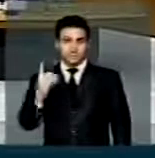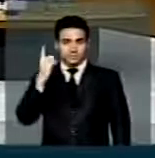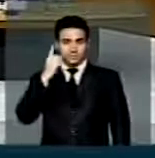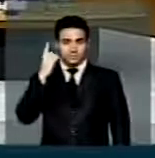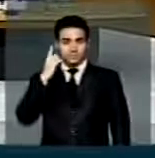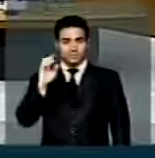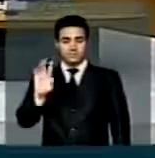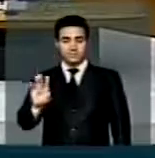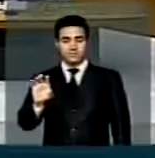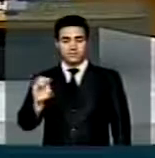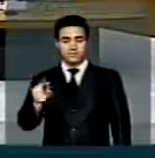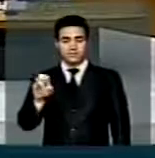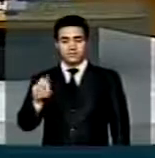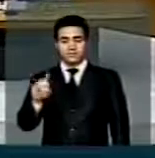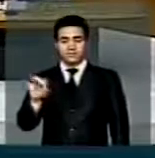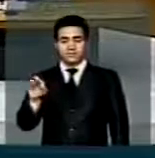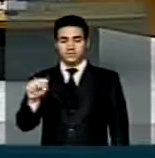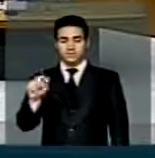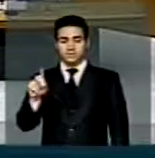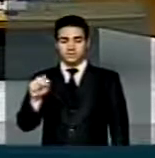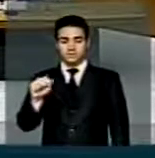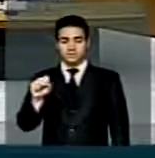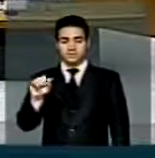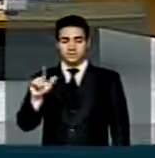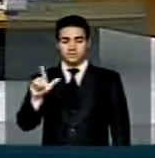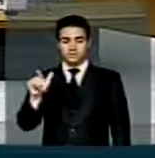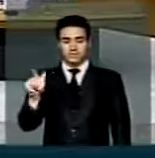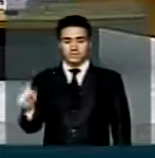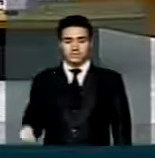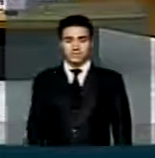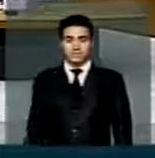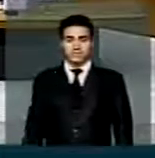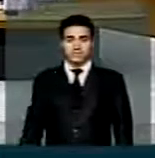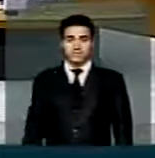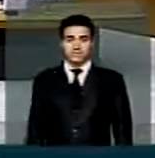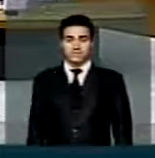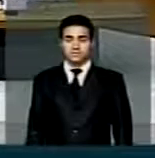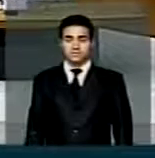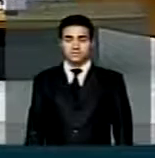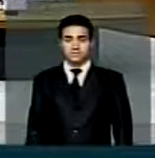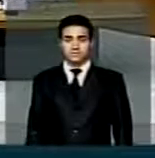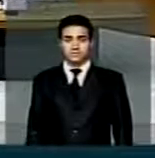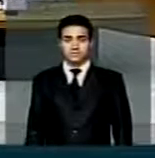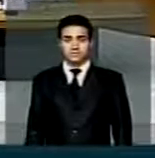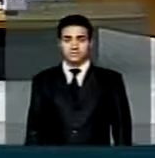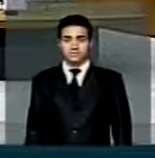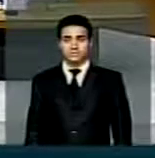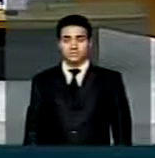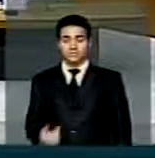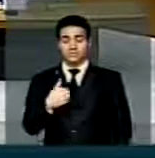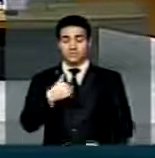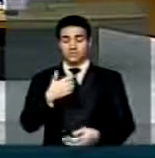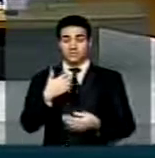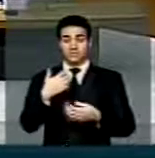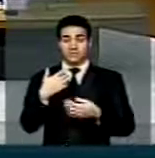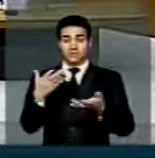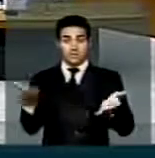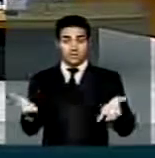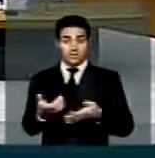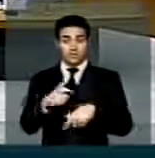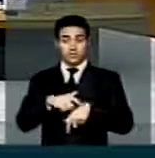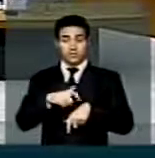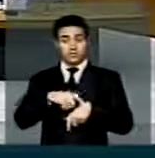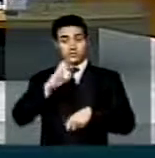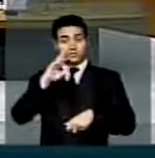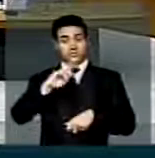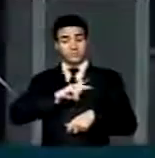Deputada Benedita da Silva, um minuto. Senhor presidente, peço divulgação e registro. Neste momento, senhor